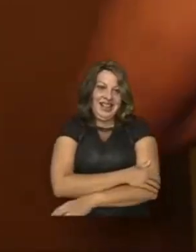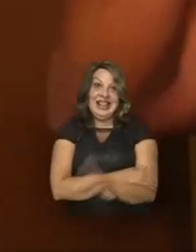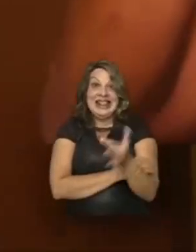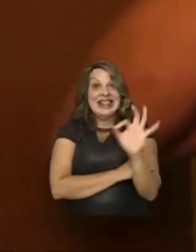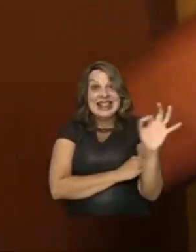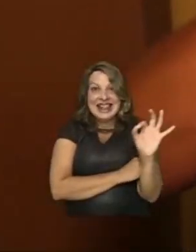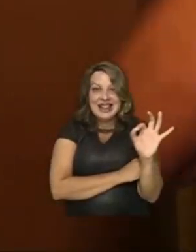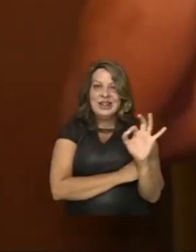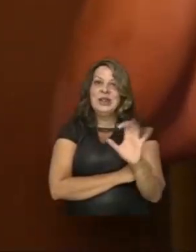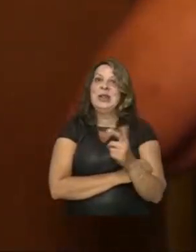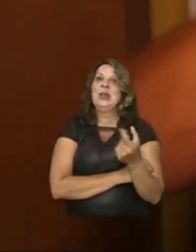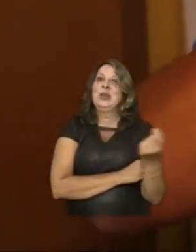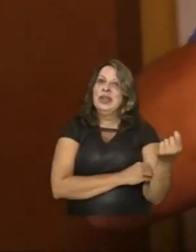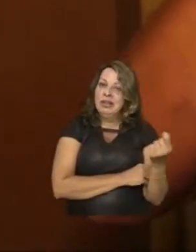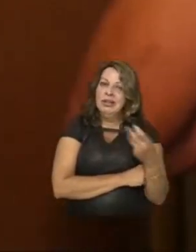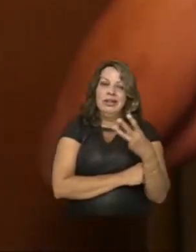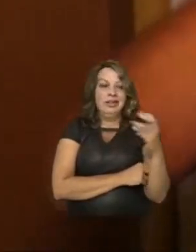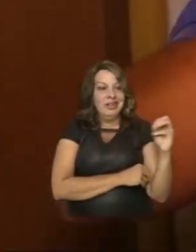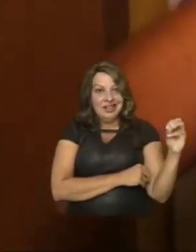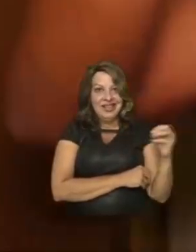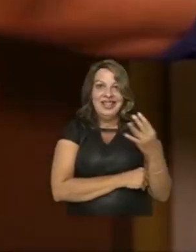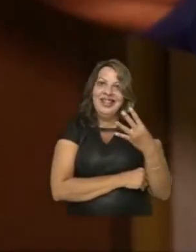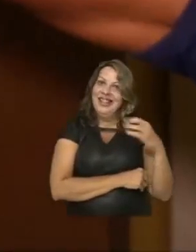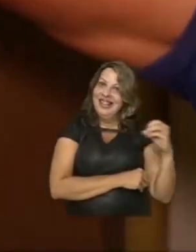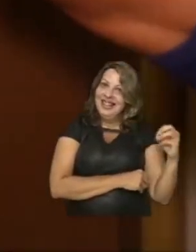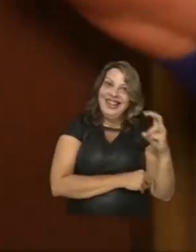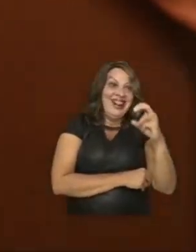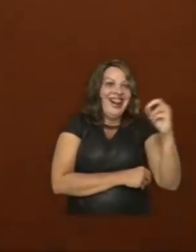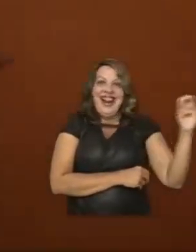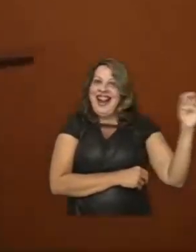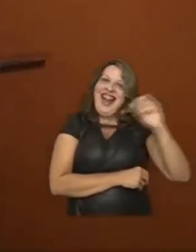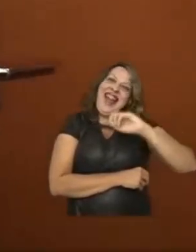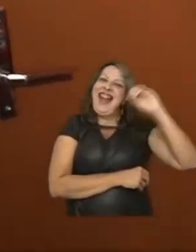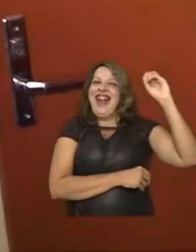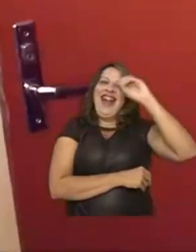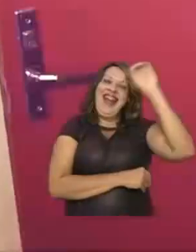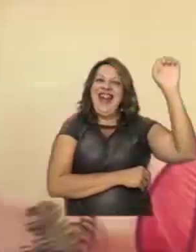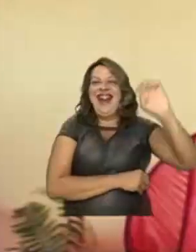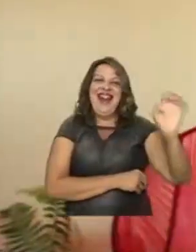100, 200, 300, 400, 500!